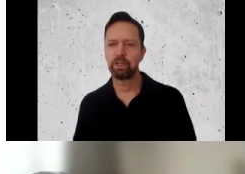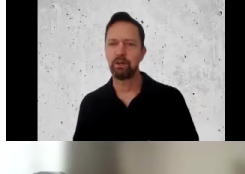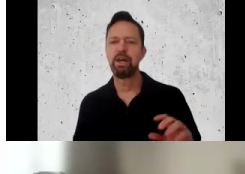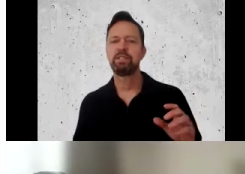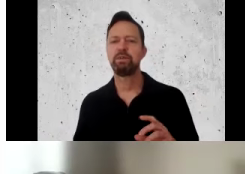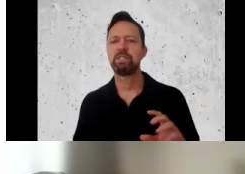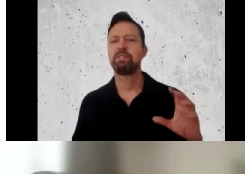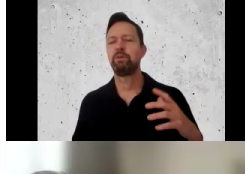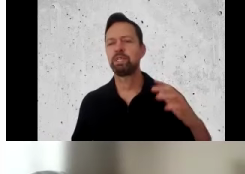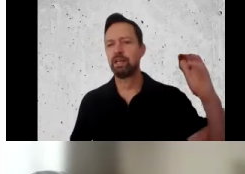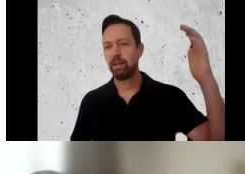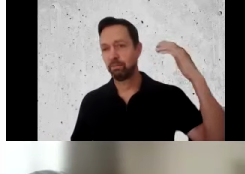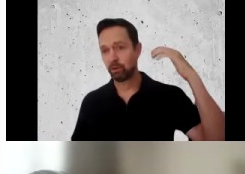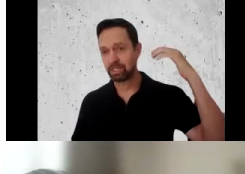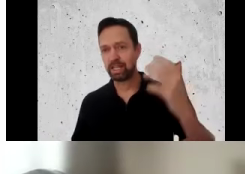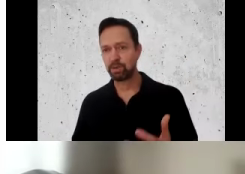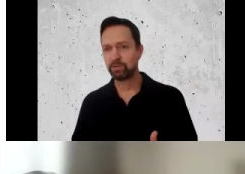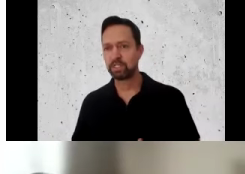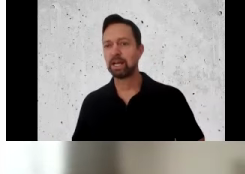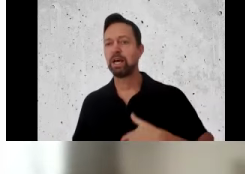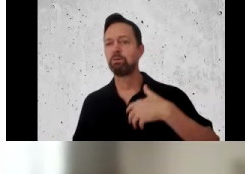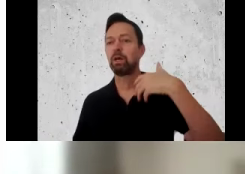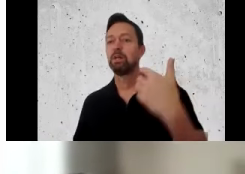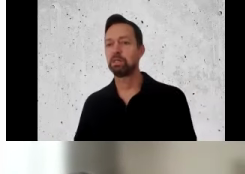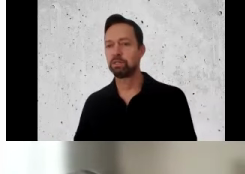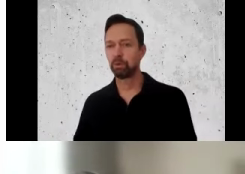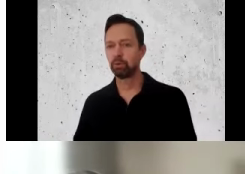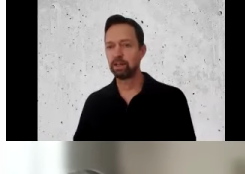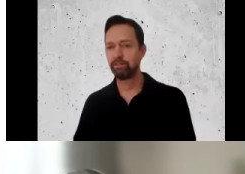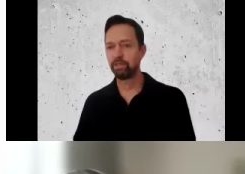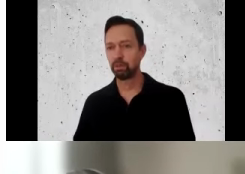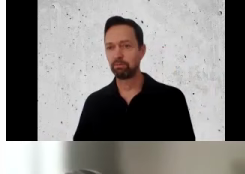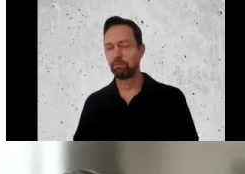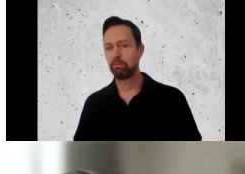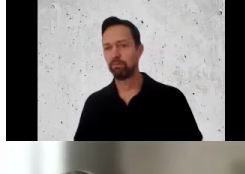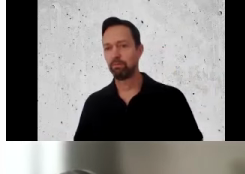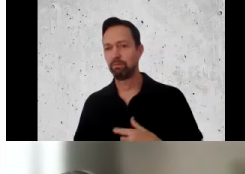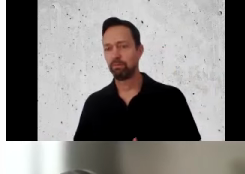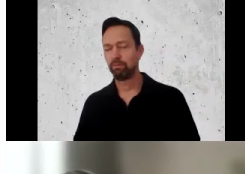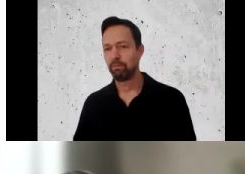desculpa, falei o contrário. Se você, uma coisa que tem especificidade alta, você se produz na firma.